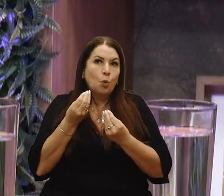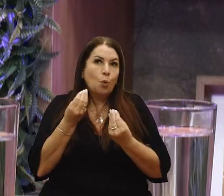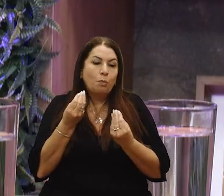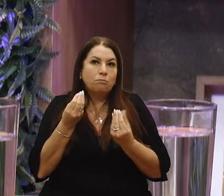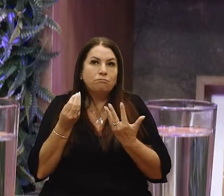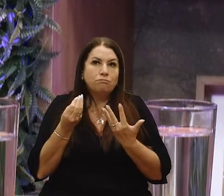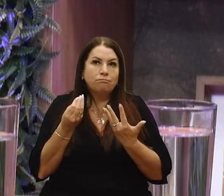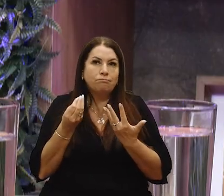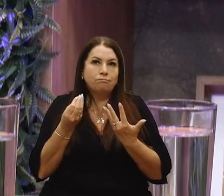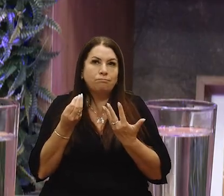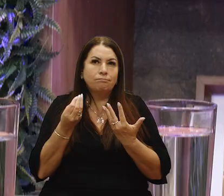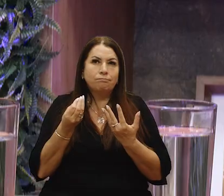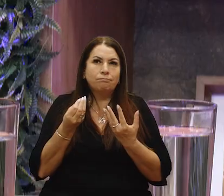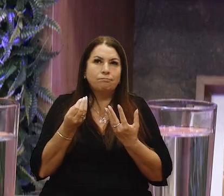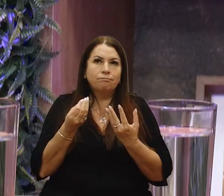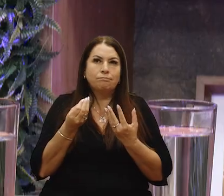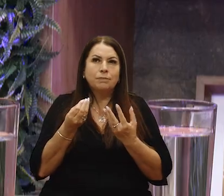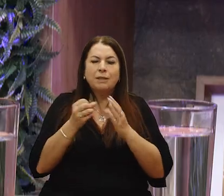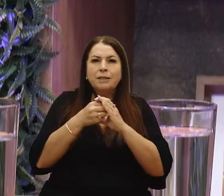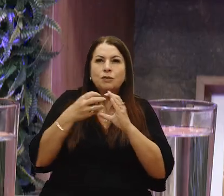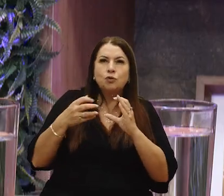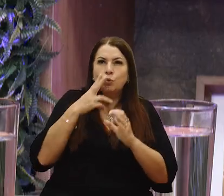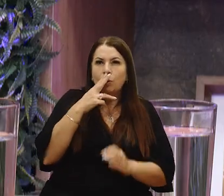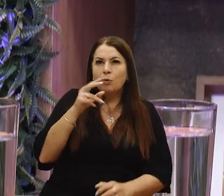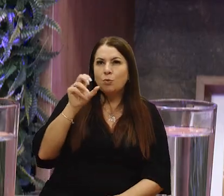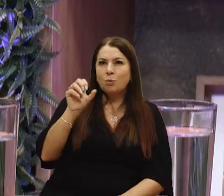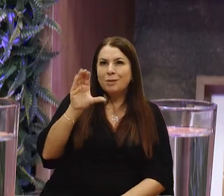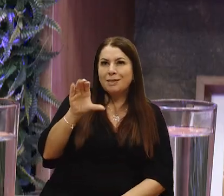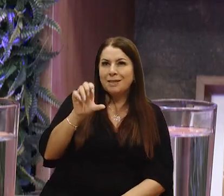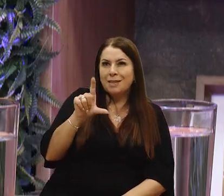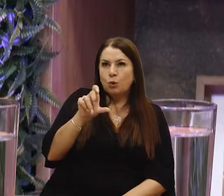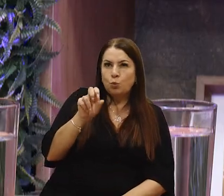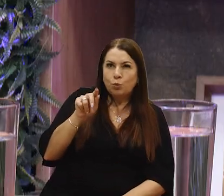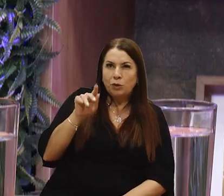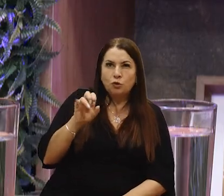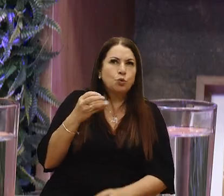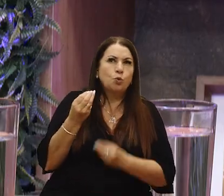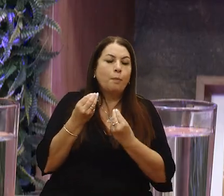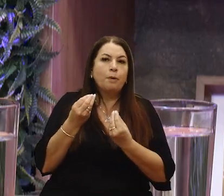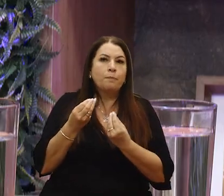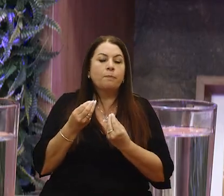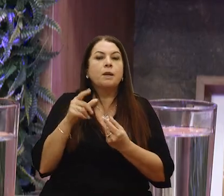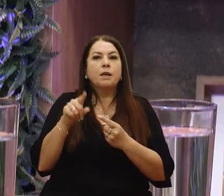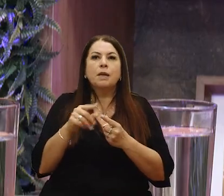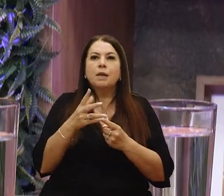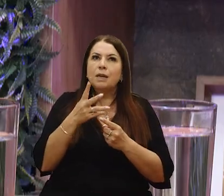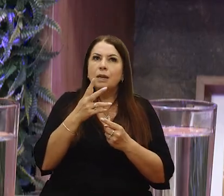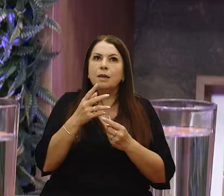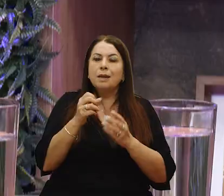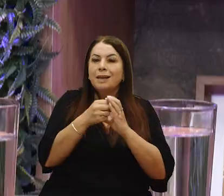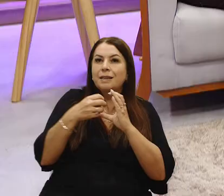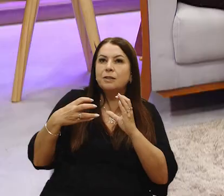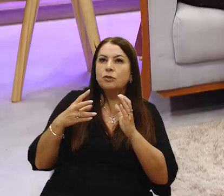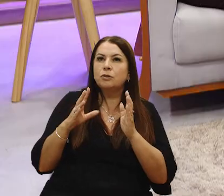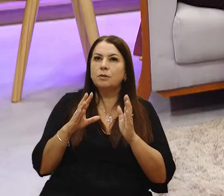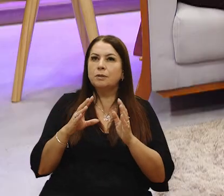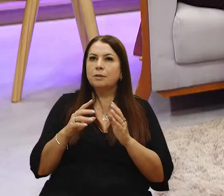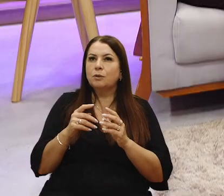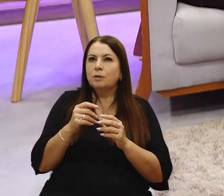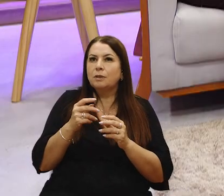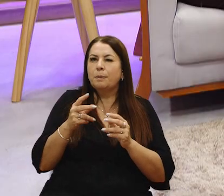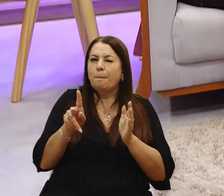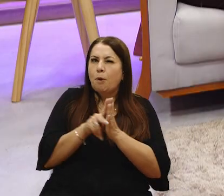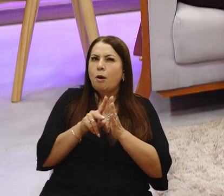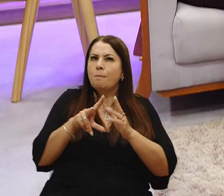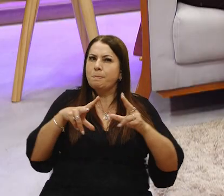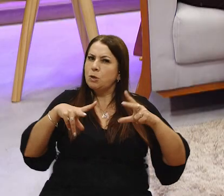realiza, passando desde um histórico de saúde desse paciente, até mesmo a avaliação física, visual e palpável, né? Uhum. Então,